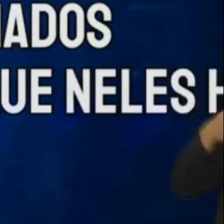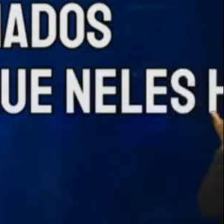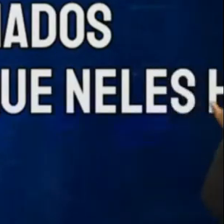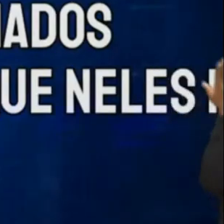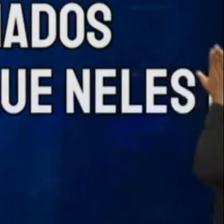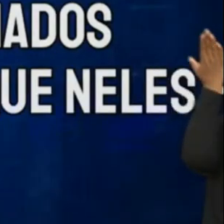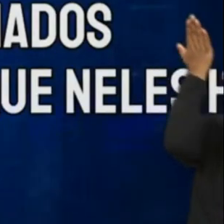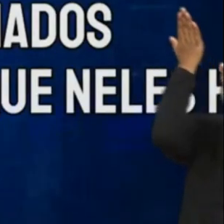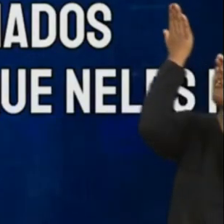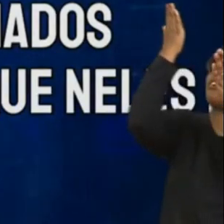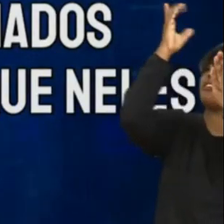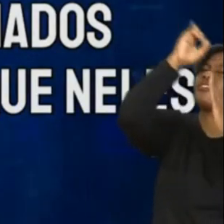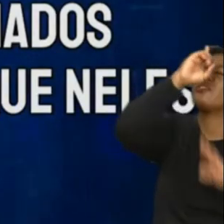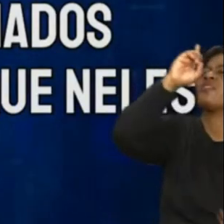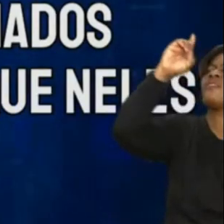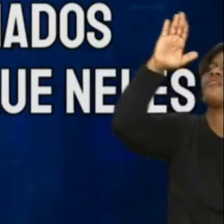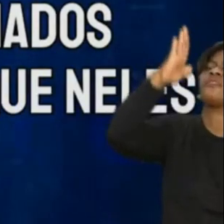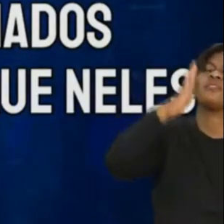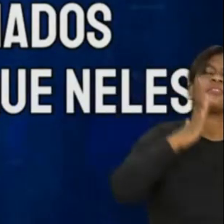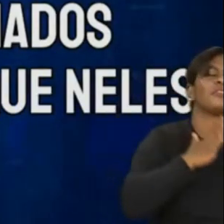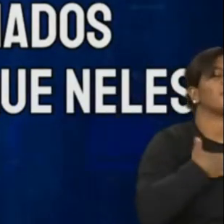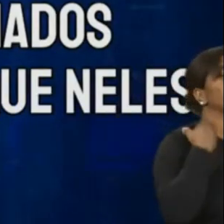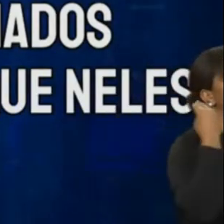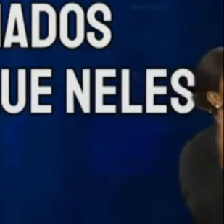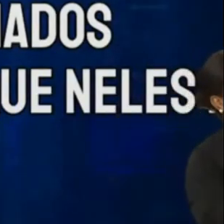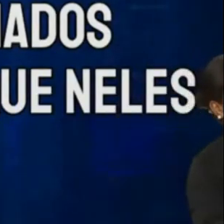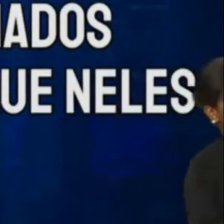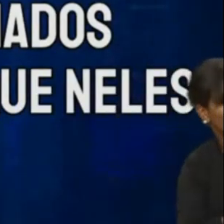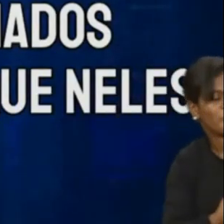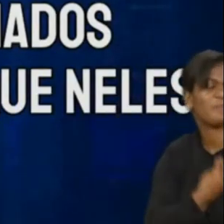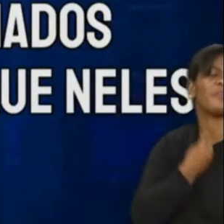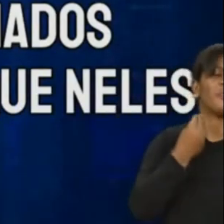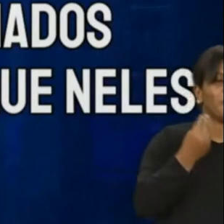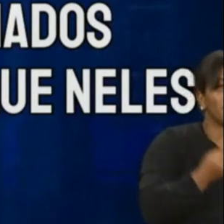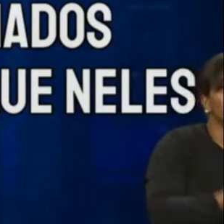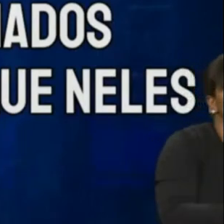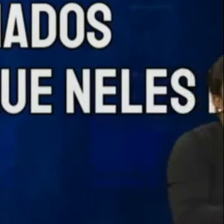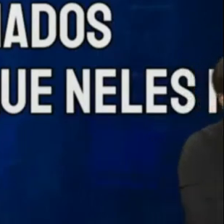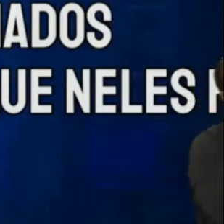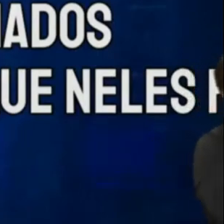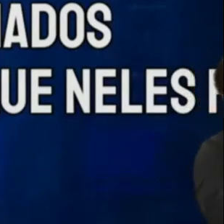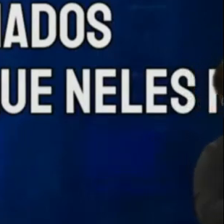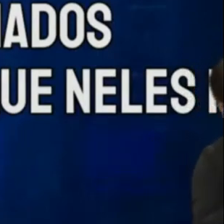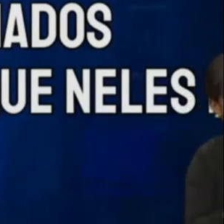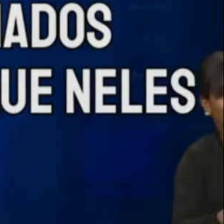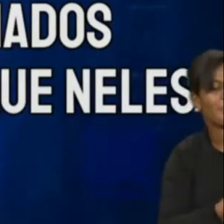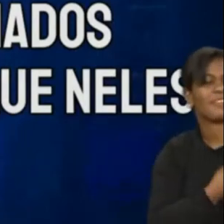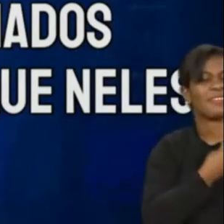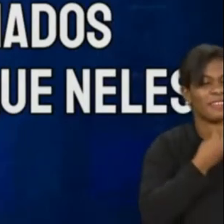Celebrarei. A ti, ó Deus. A ti, ó Deus. Com meu viver. Eu viver.